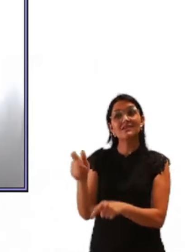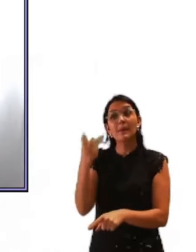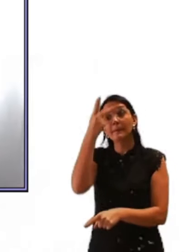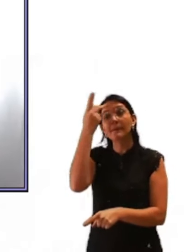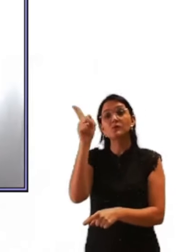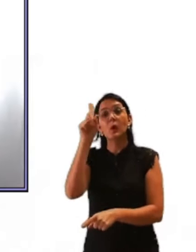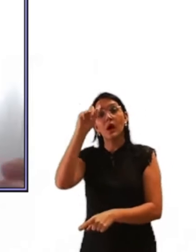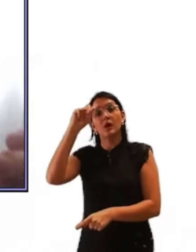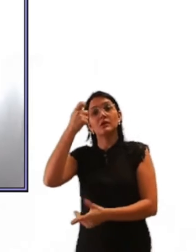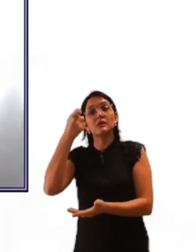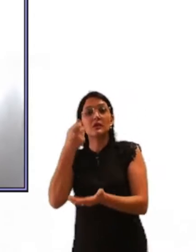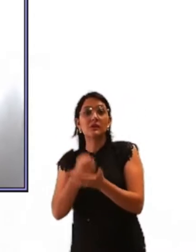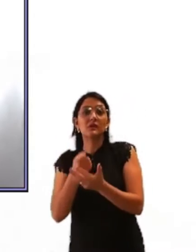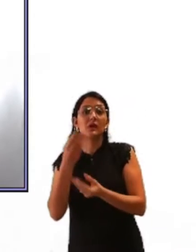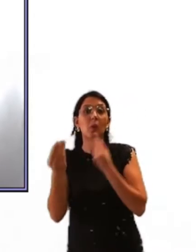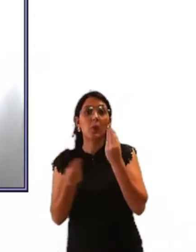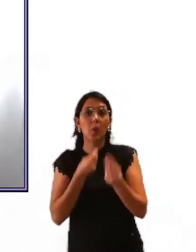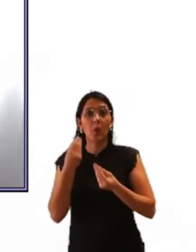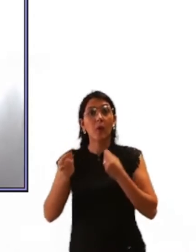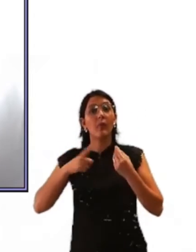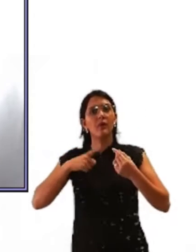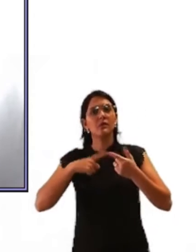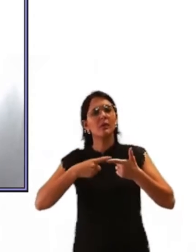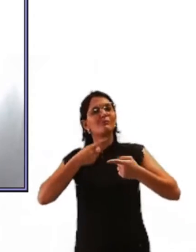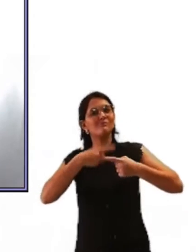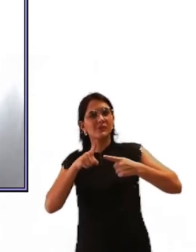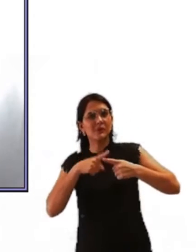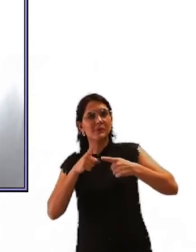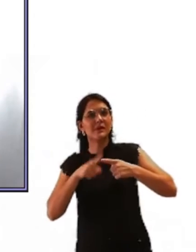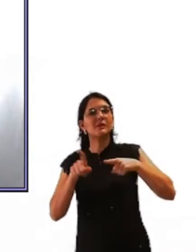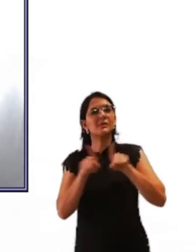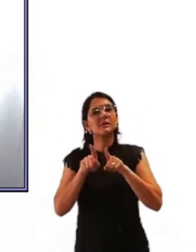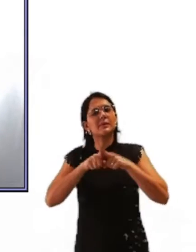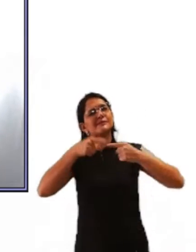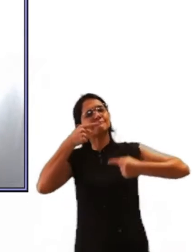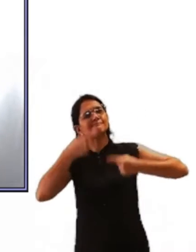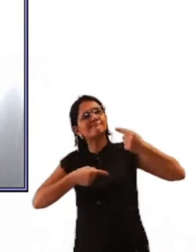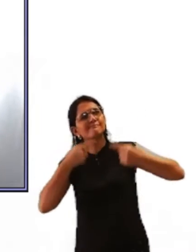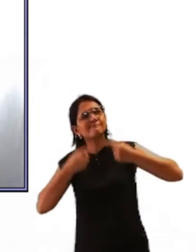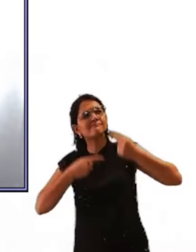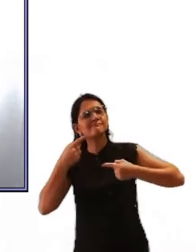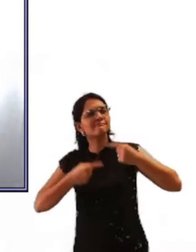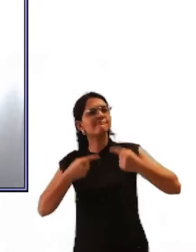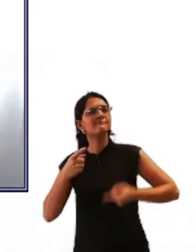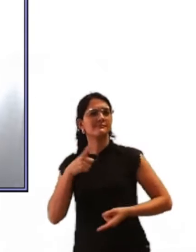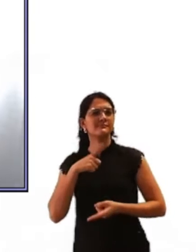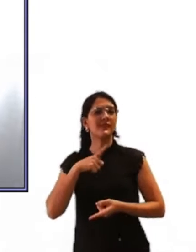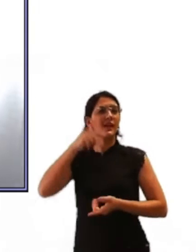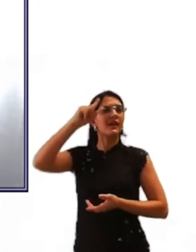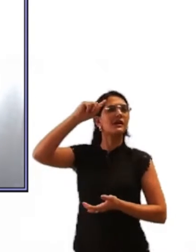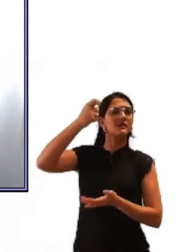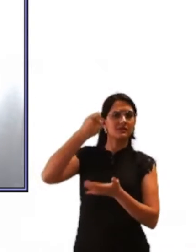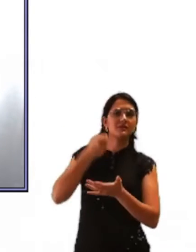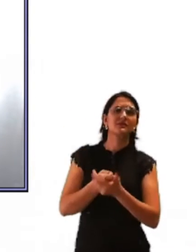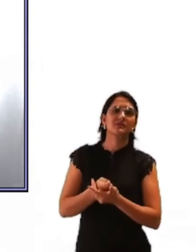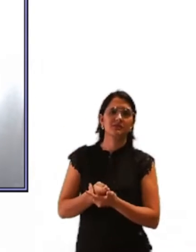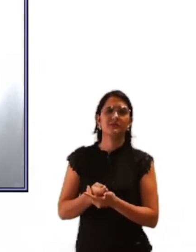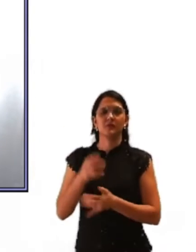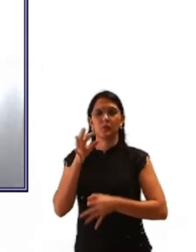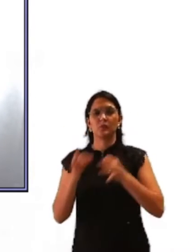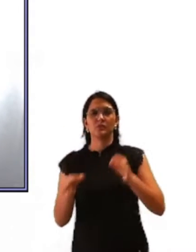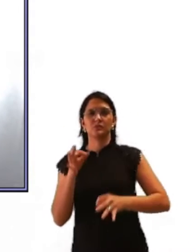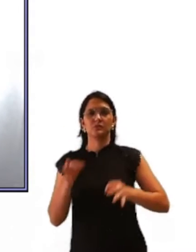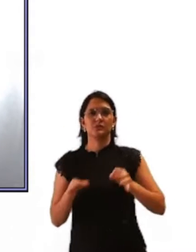vai problematizar, que vai discutir esse ponto acerca da tomada de decisão judicial,